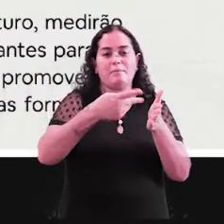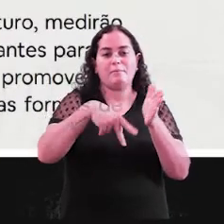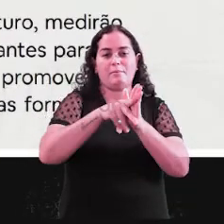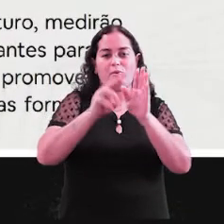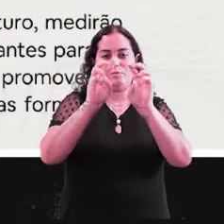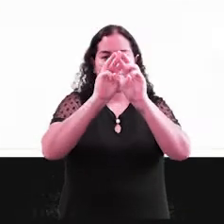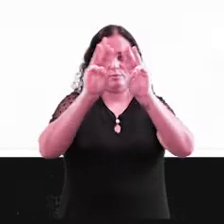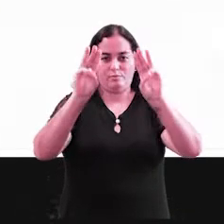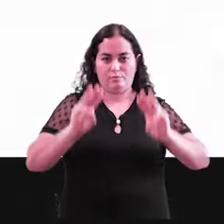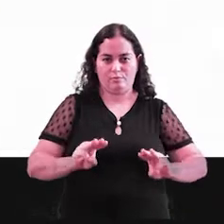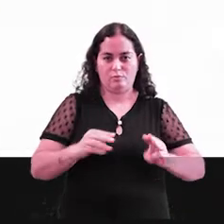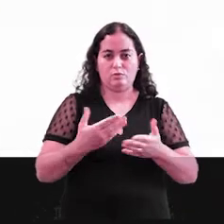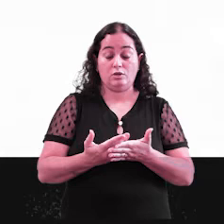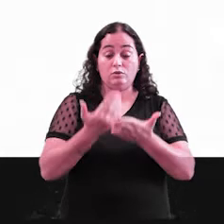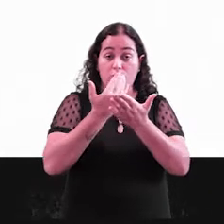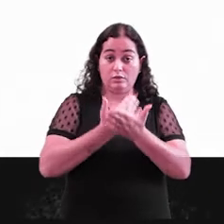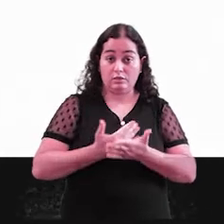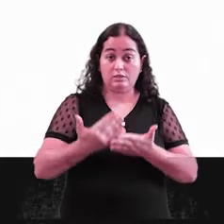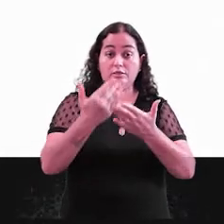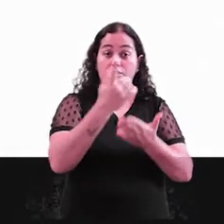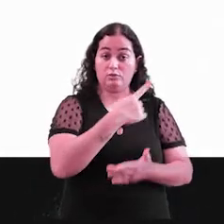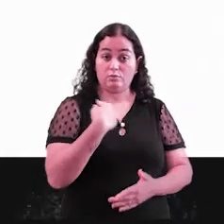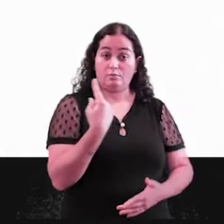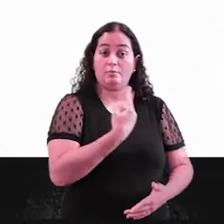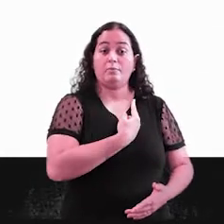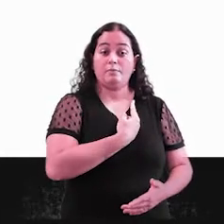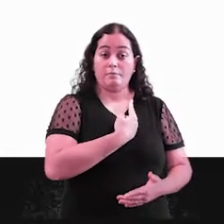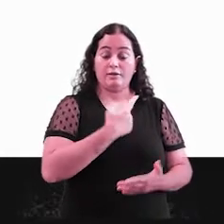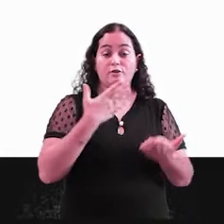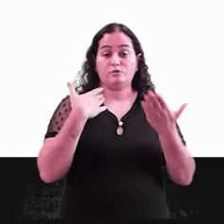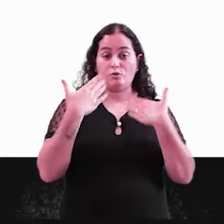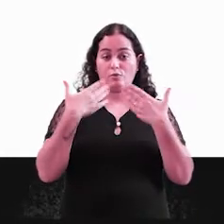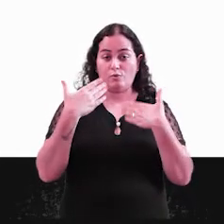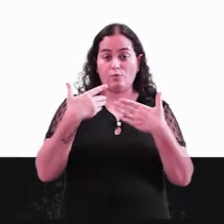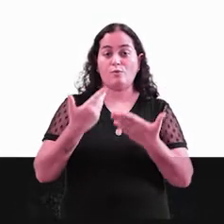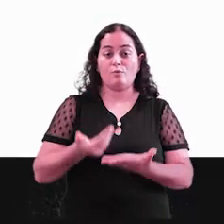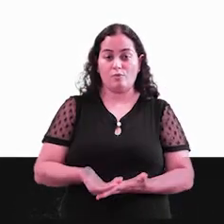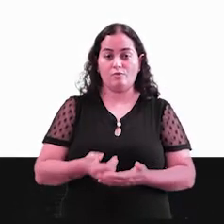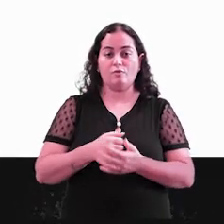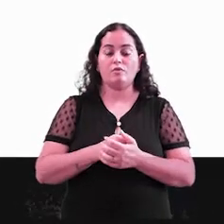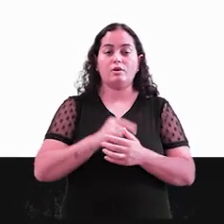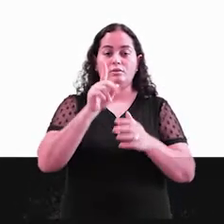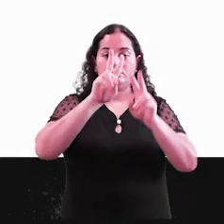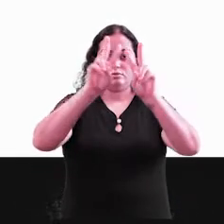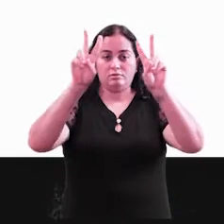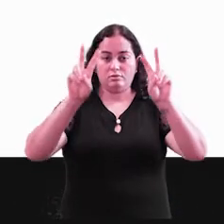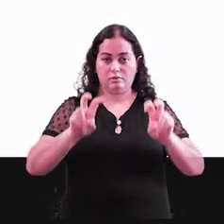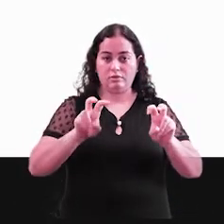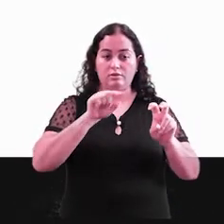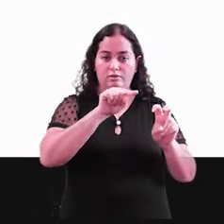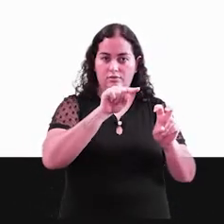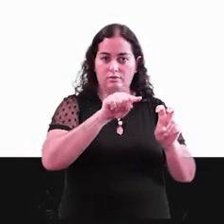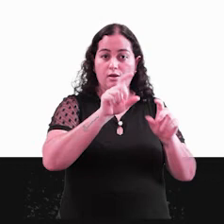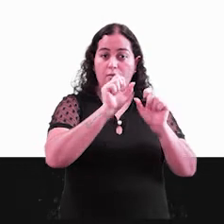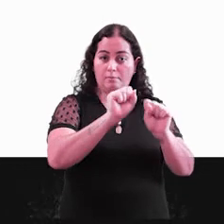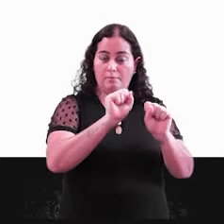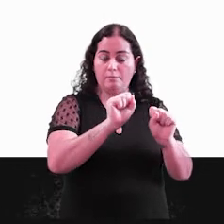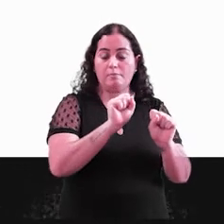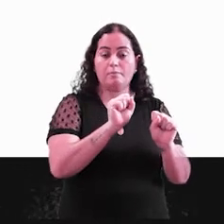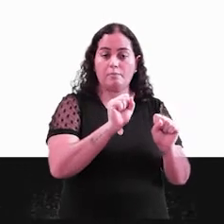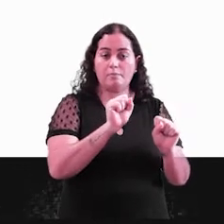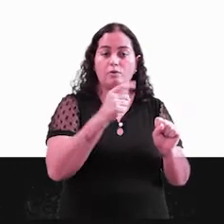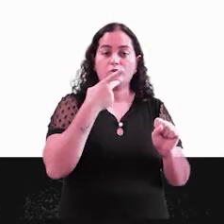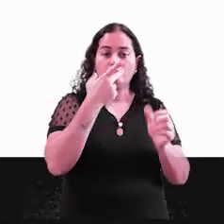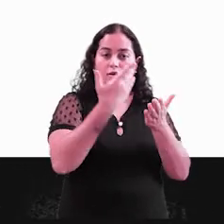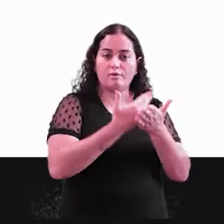museus. Dando início para essa nossa conversa, a temática é possível de ser